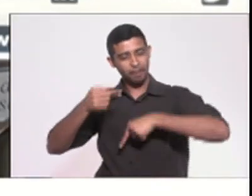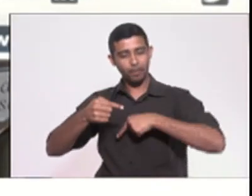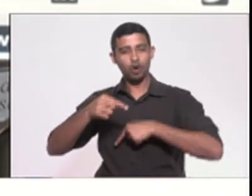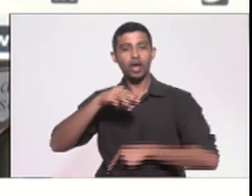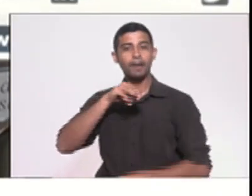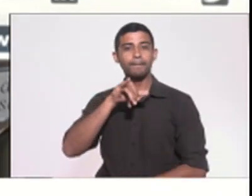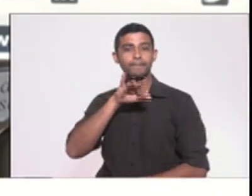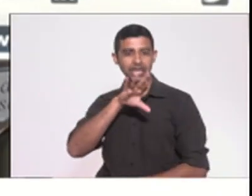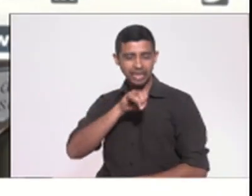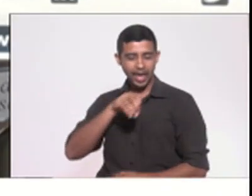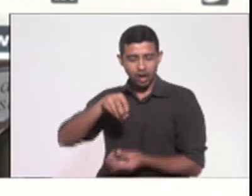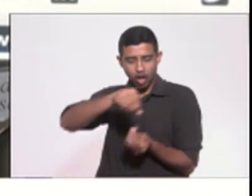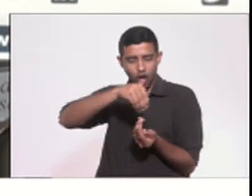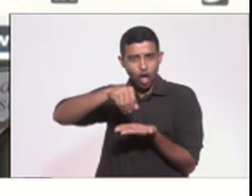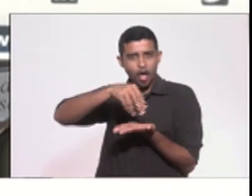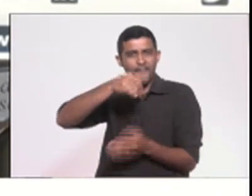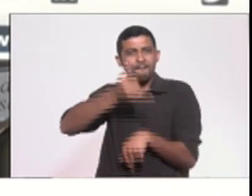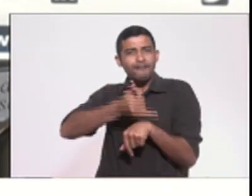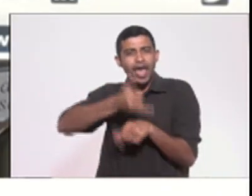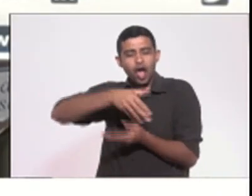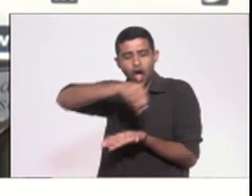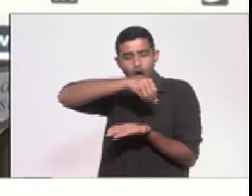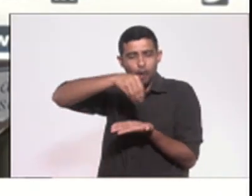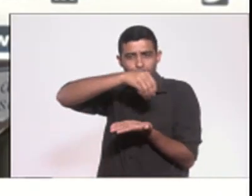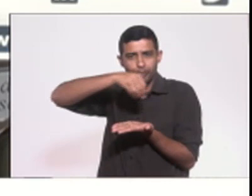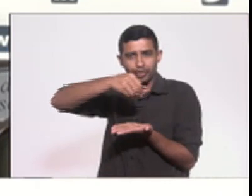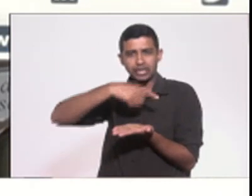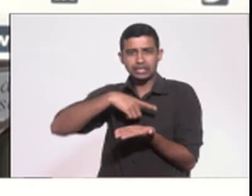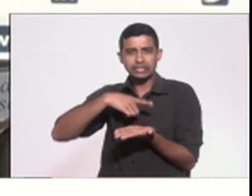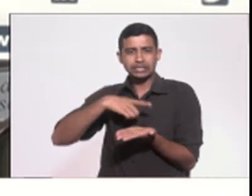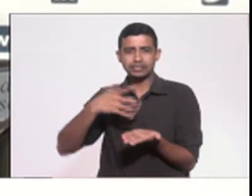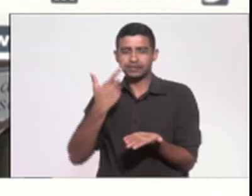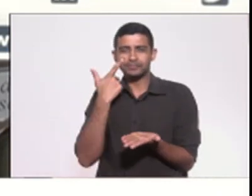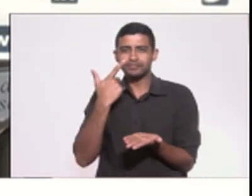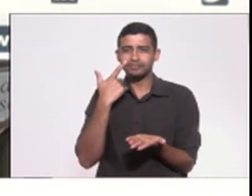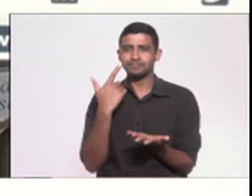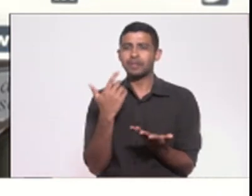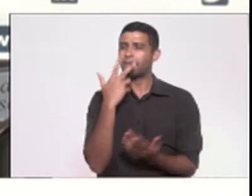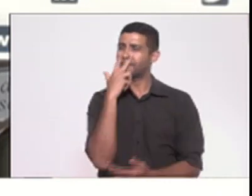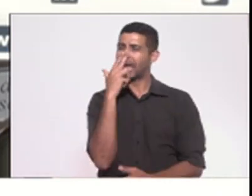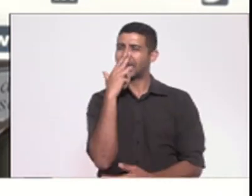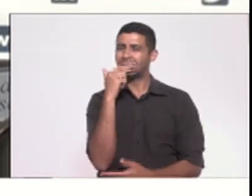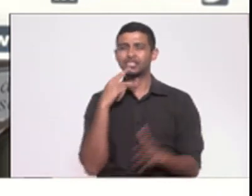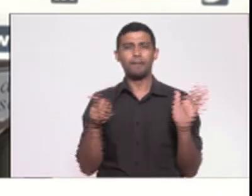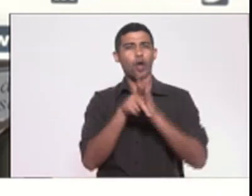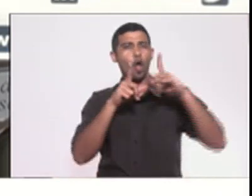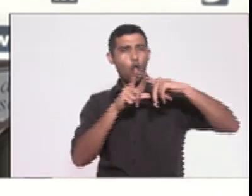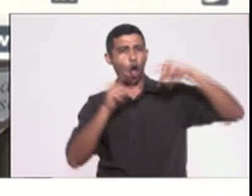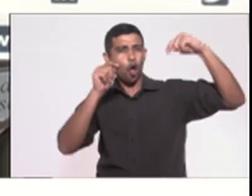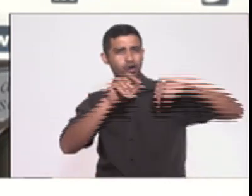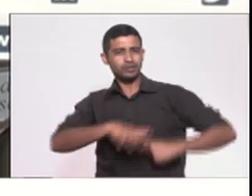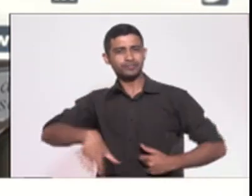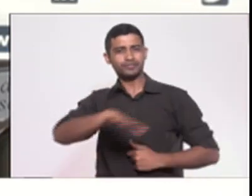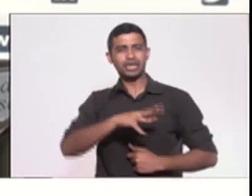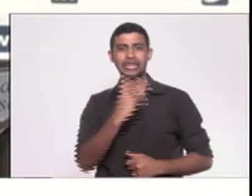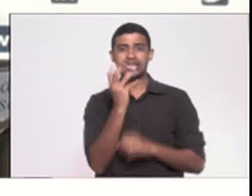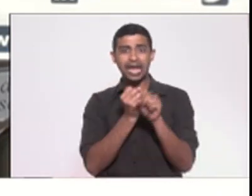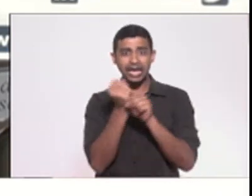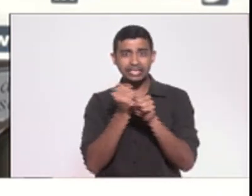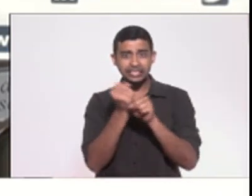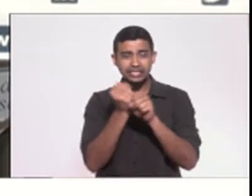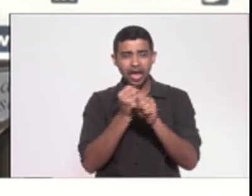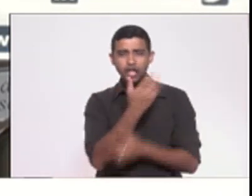e a lavagem desse minério, a gente tem aqueles tanques, né, que parece uma paisagem lunar, e com 3 anos de reflorestamento, a